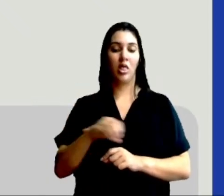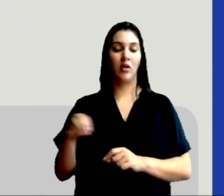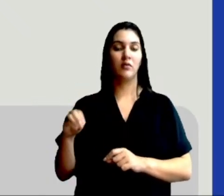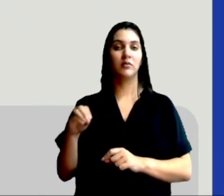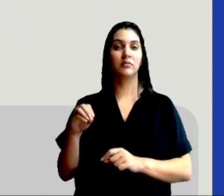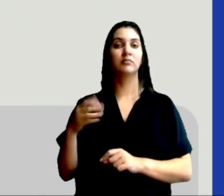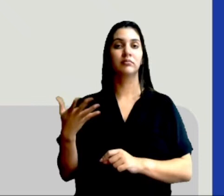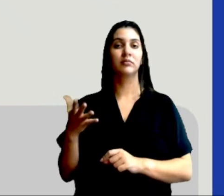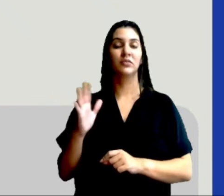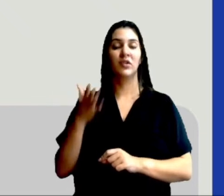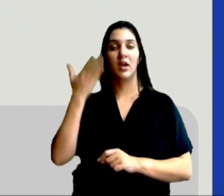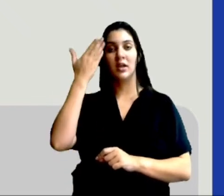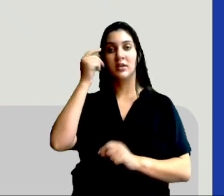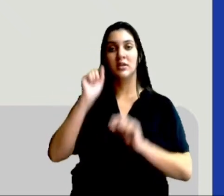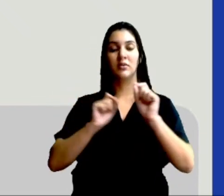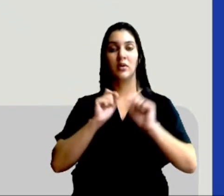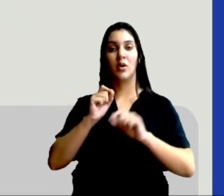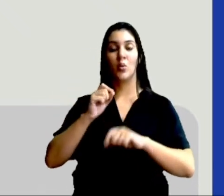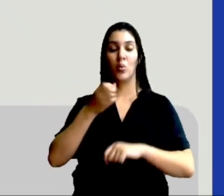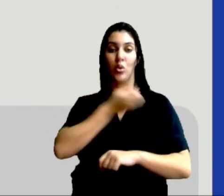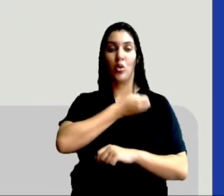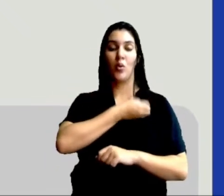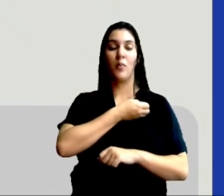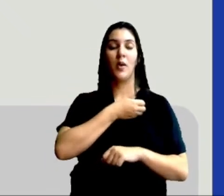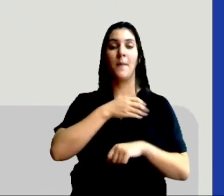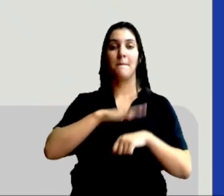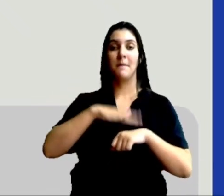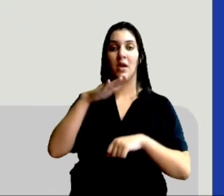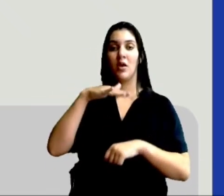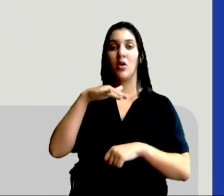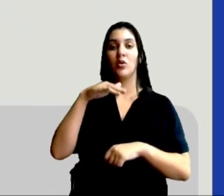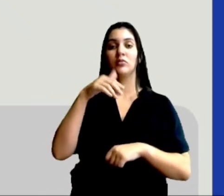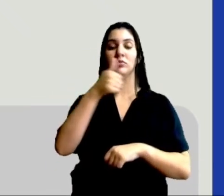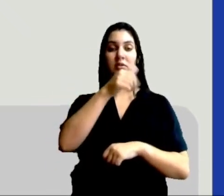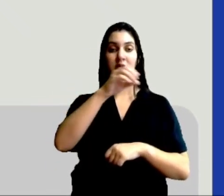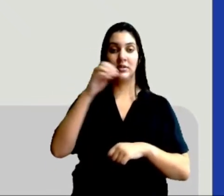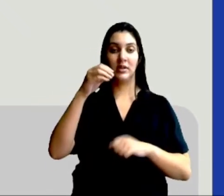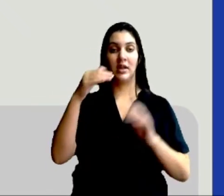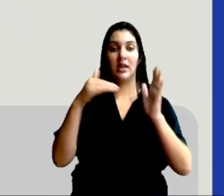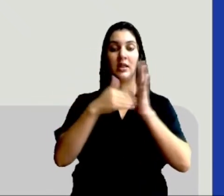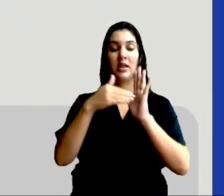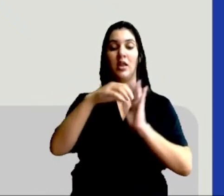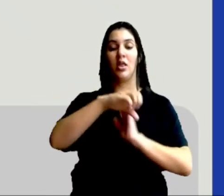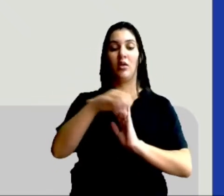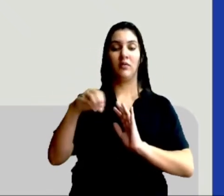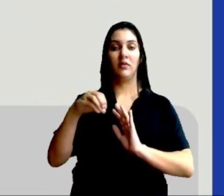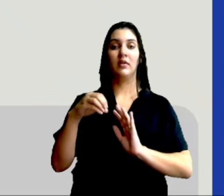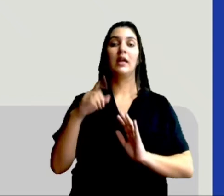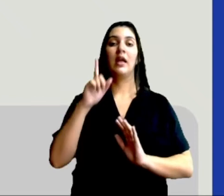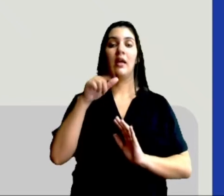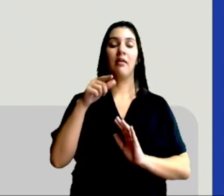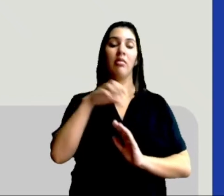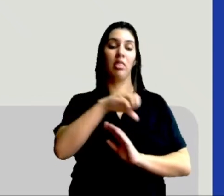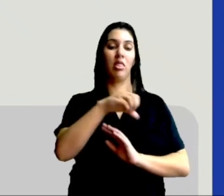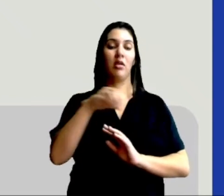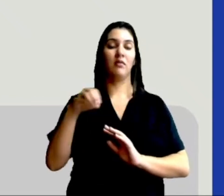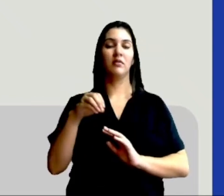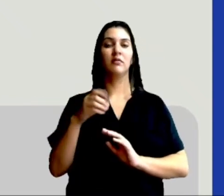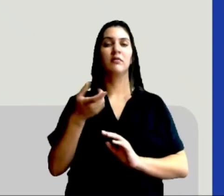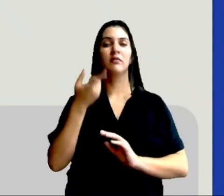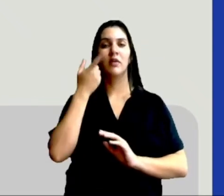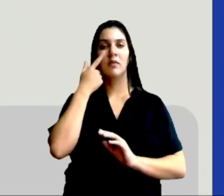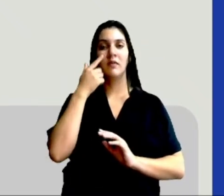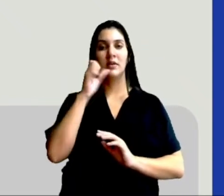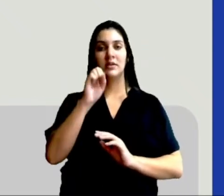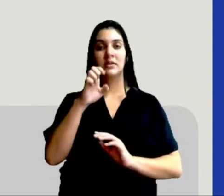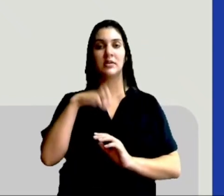900. Eu já sei que o número maior de 100 até 900 é 900. Então, vamos ver aí se tem